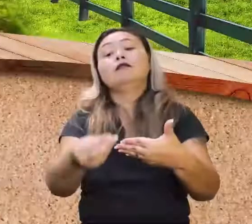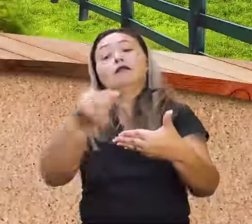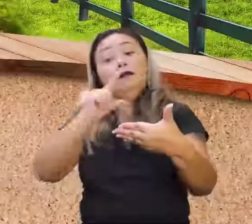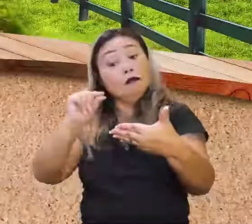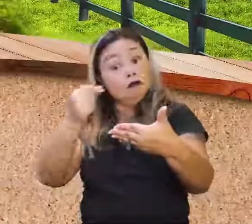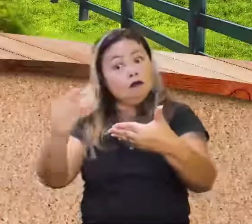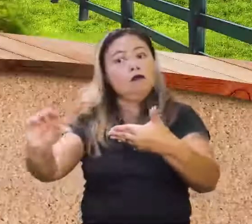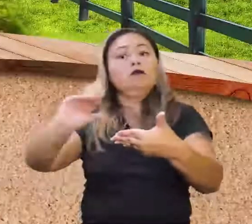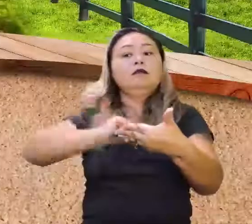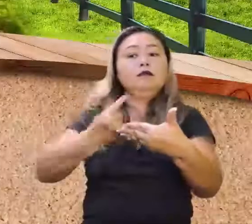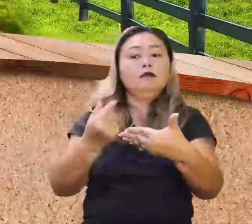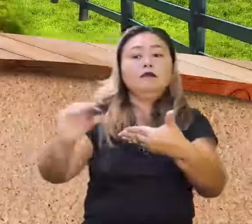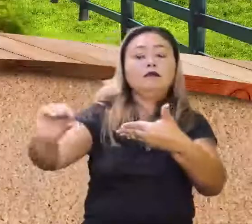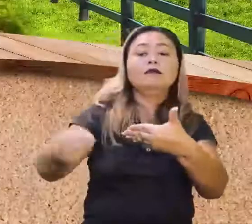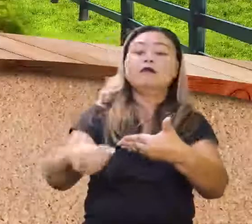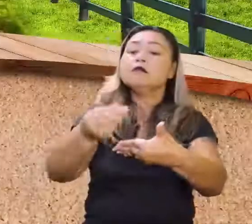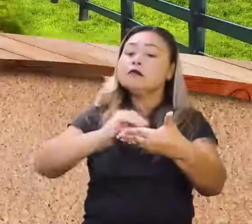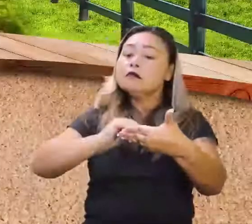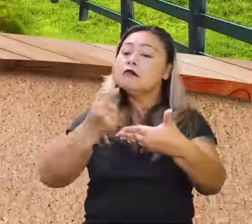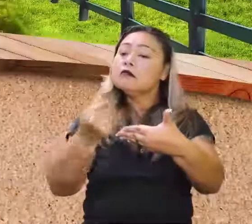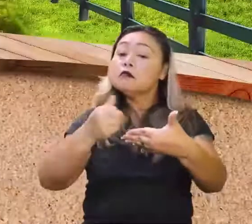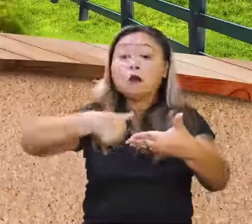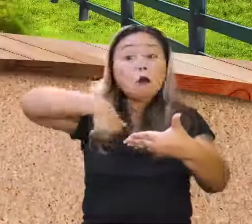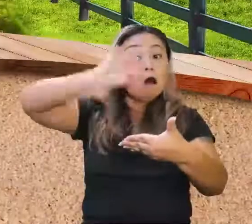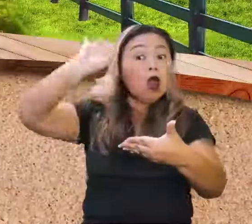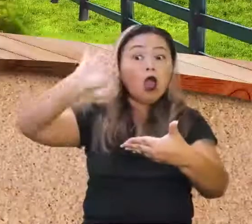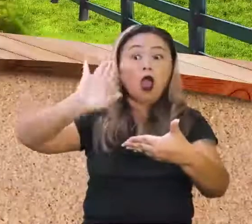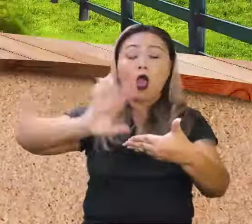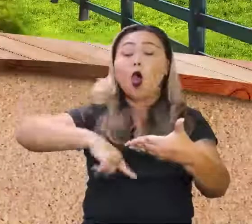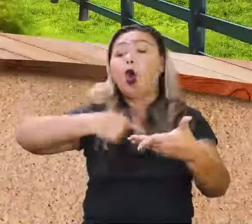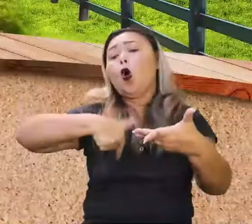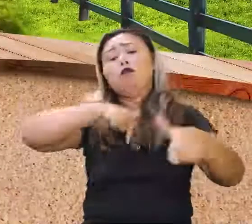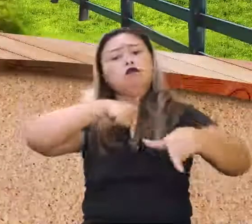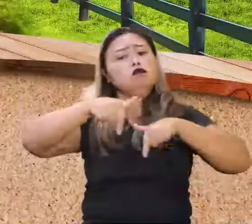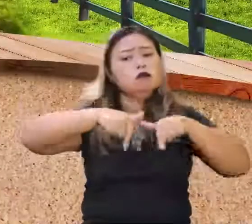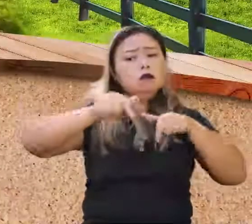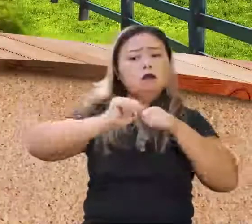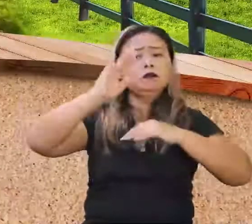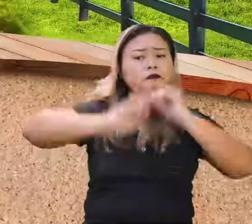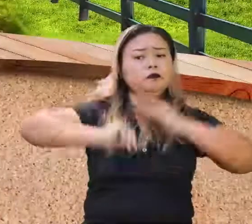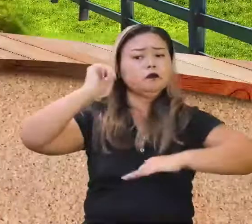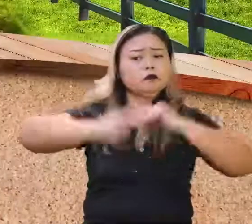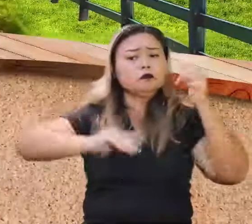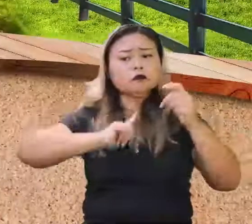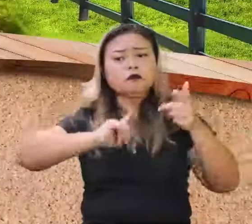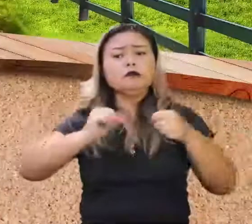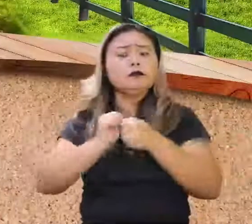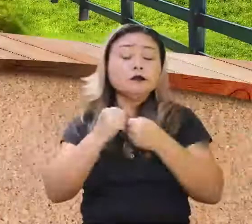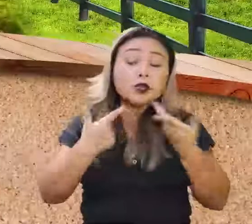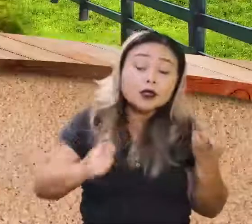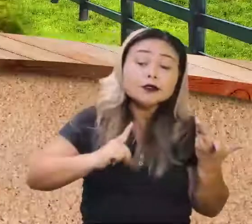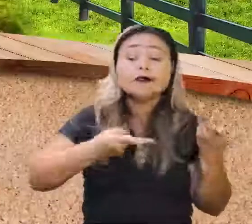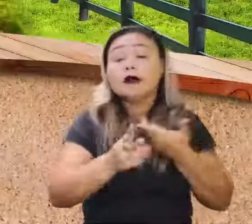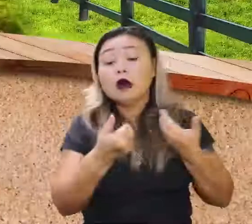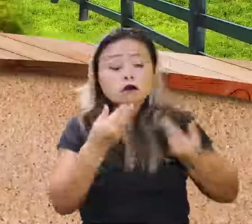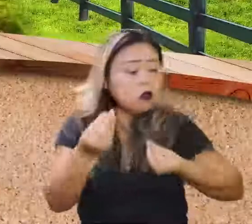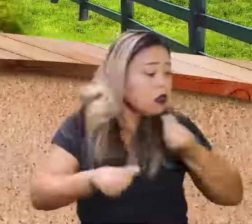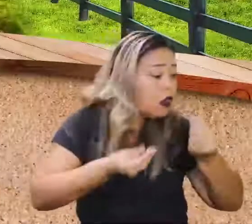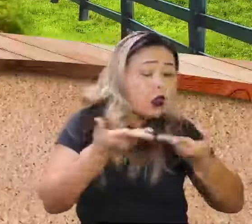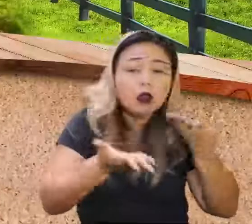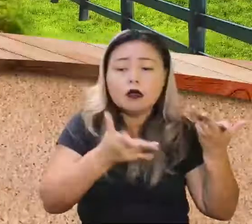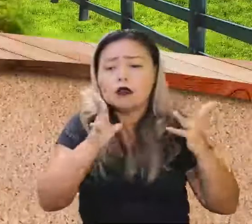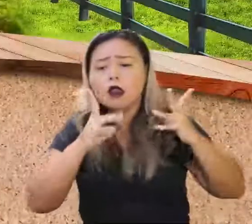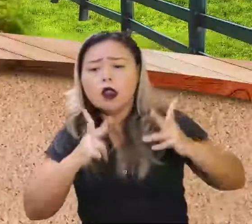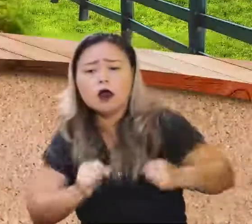um investimento, né, maior, mão de obra. eu vou ter que estar sempre ali no trato